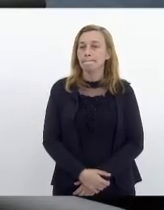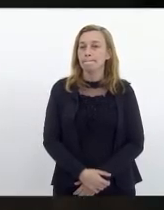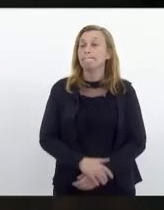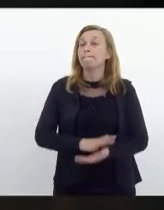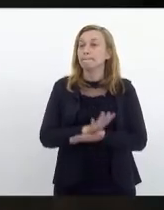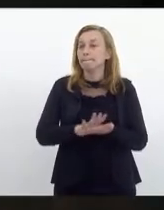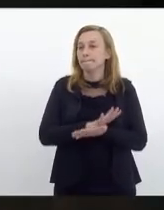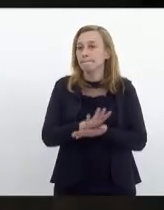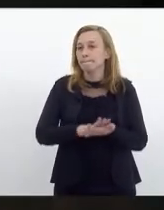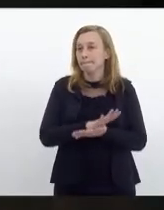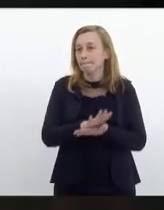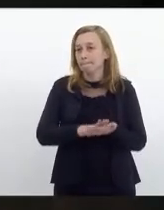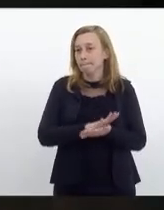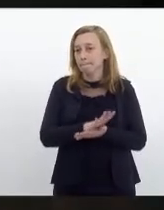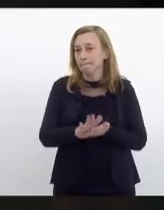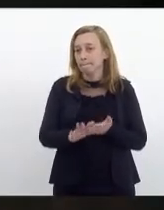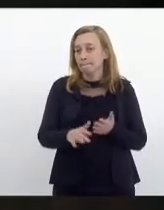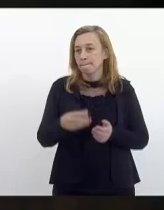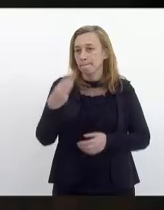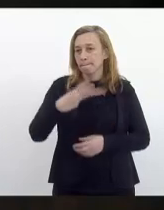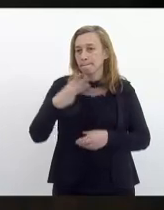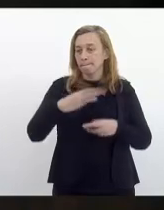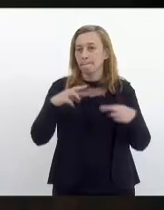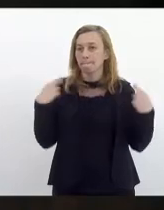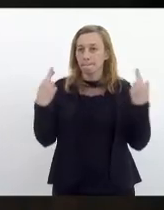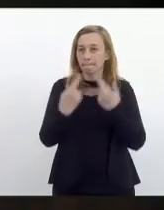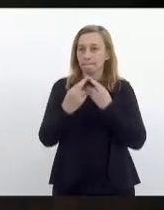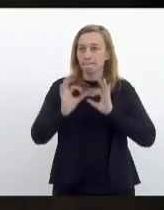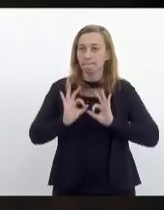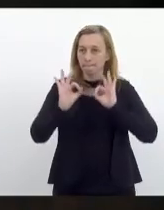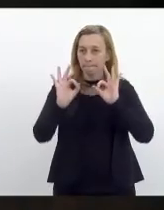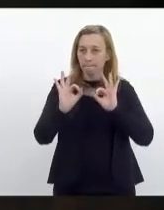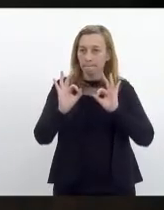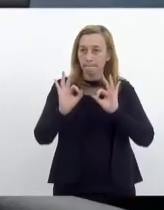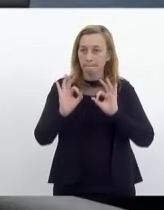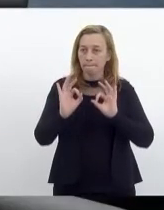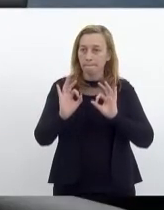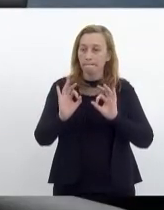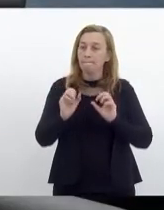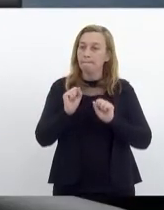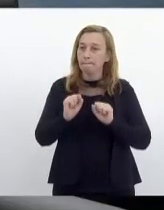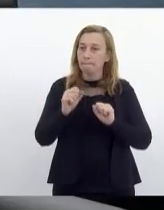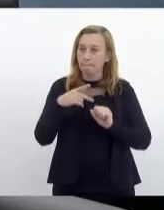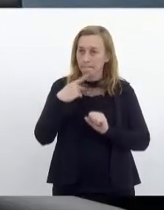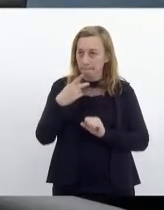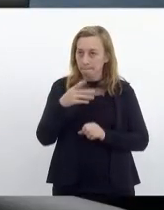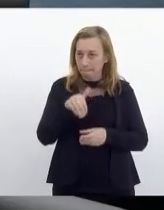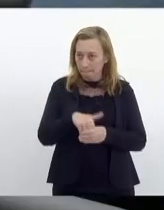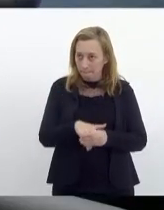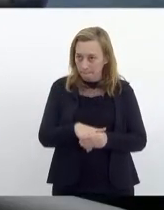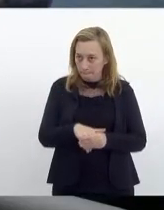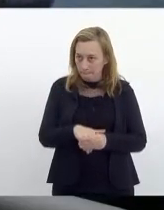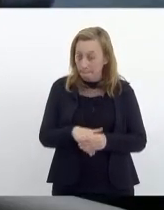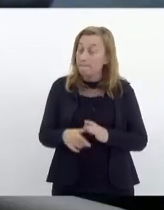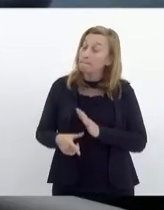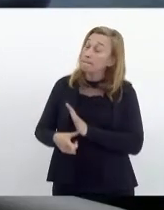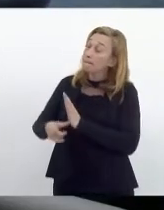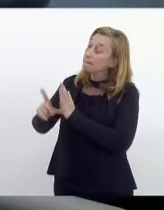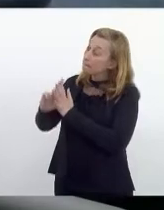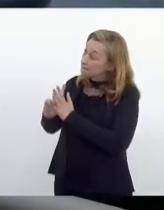nada mais a tratar na terceira sessão extraordinária. Presidente, posso fazer a declaração de voto, por favor? Antes,